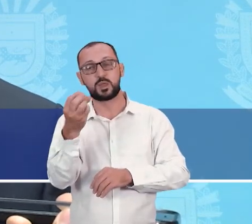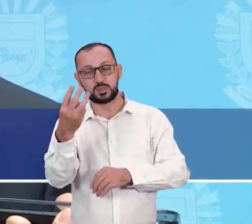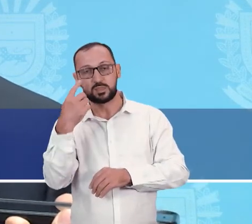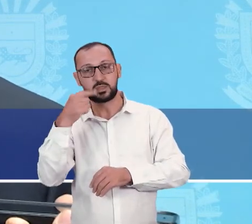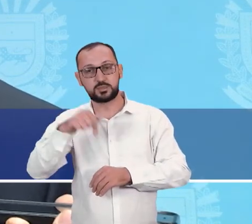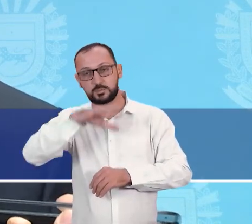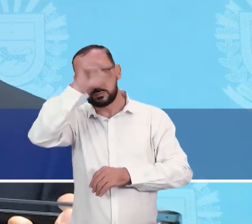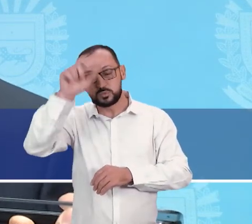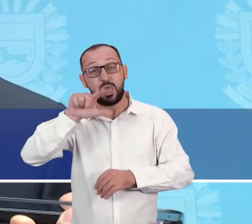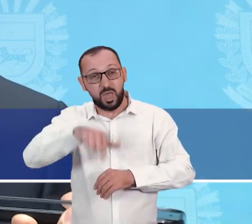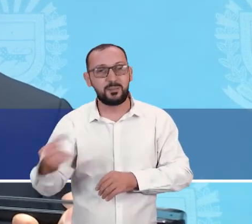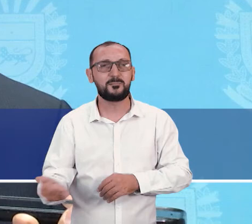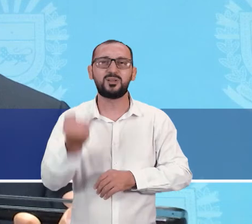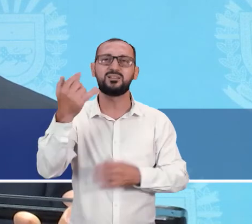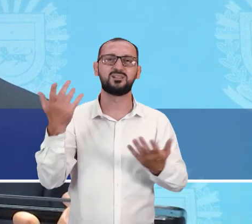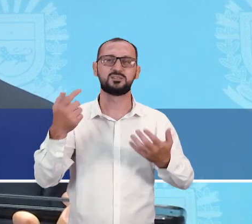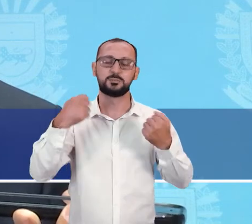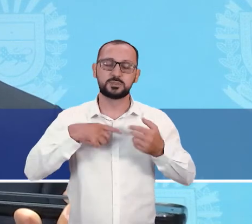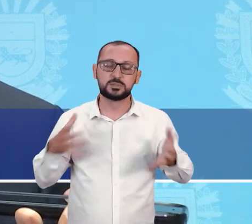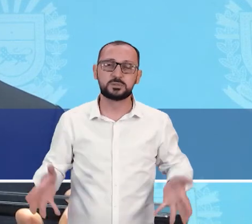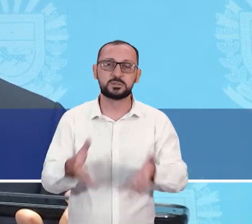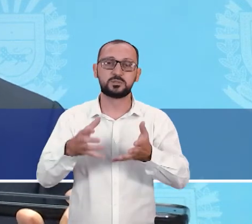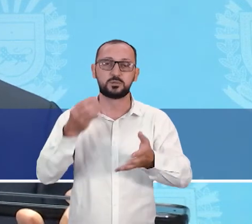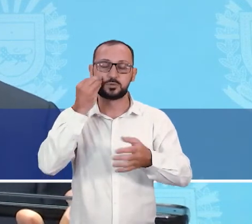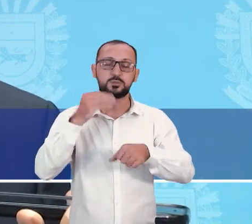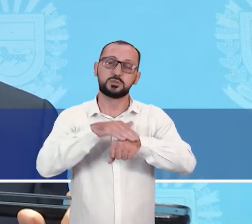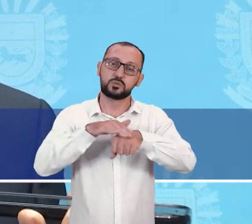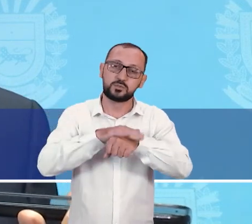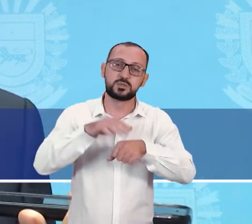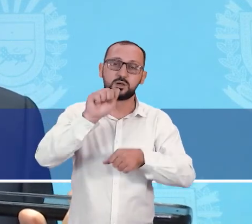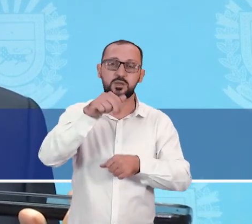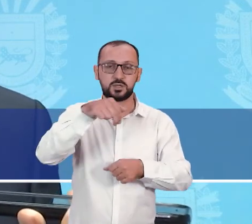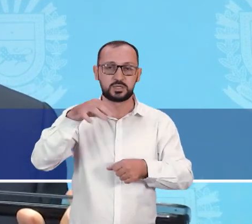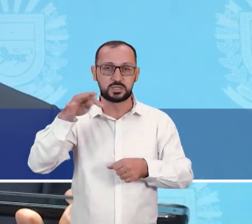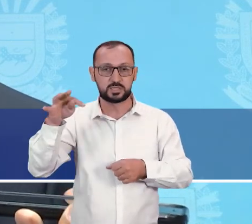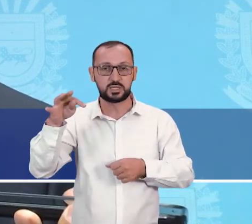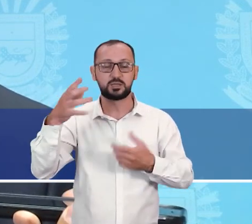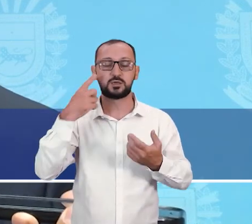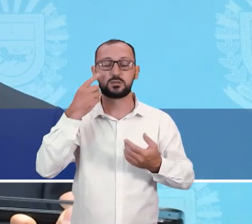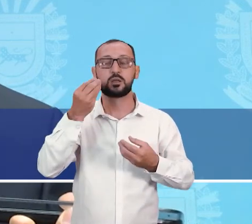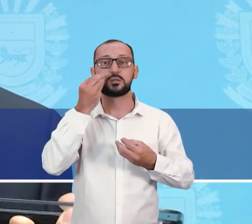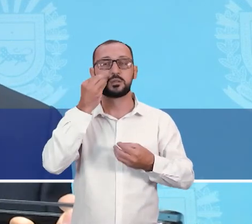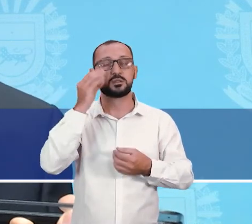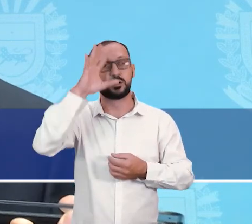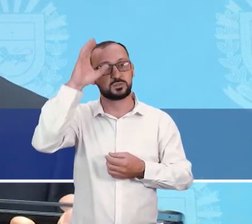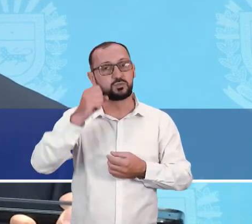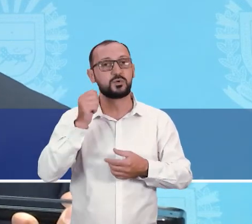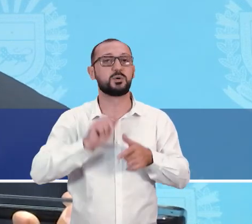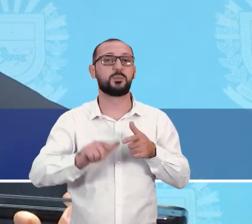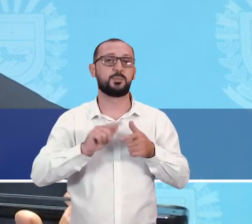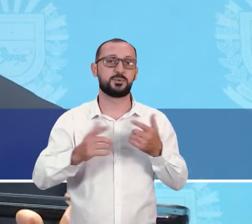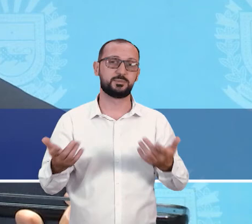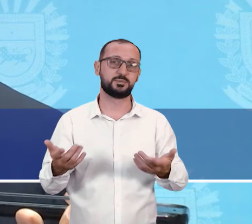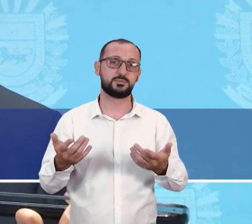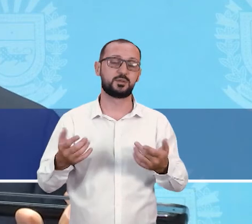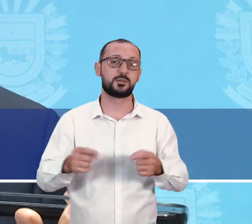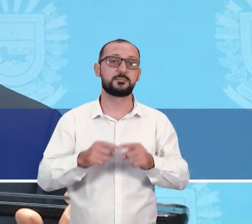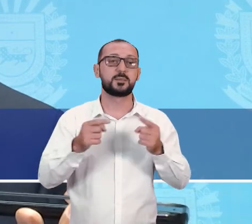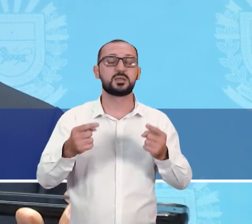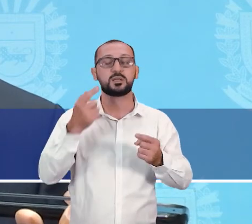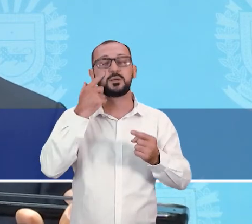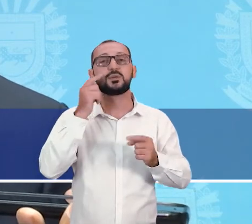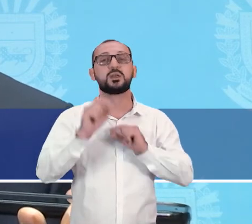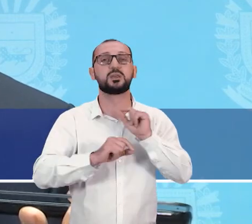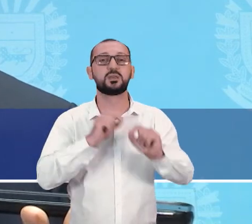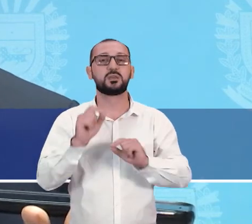e que a gente encontre a forma de continuar com esses trabalhos. A gente tem tentado com a NTT uma solução para esse